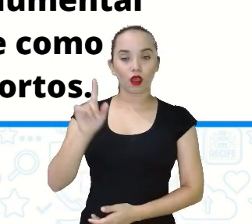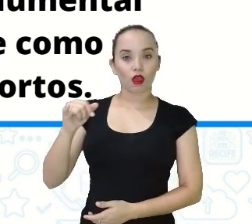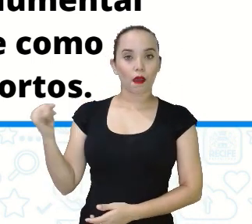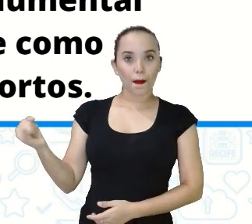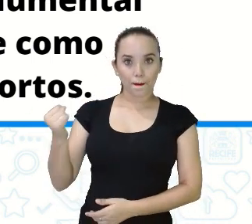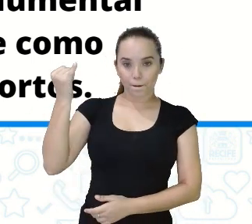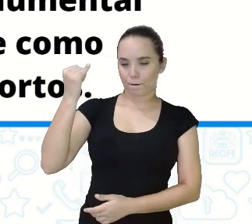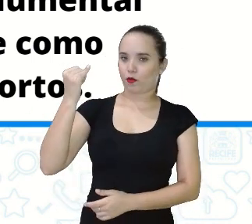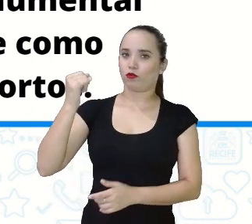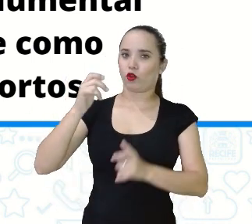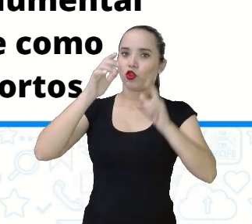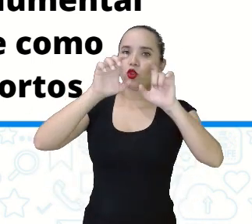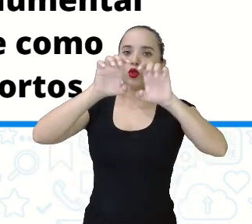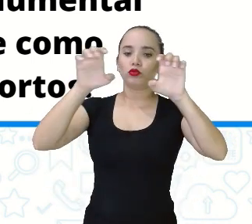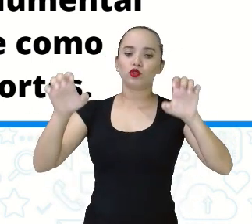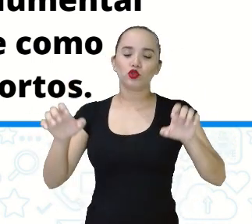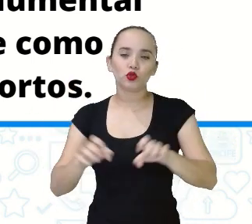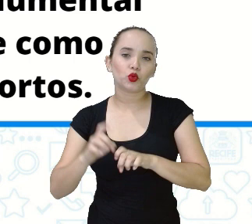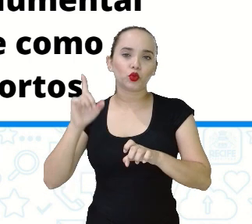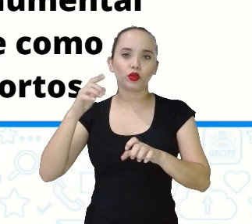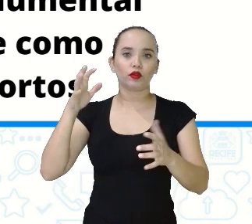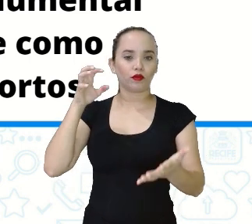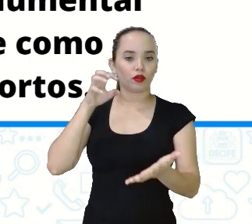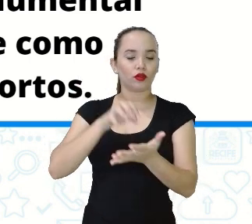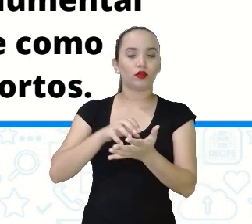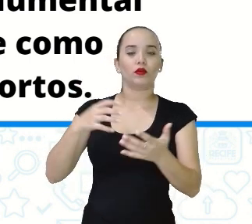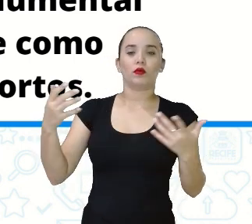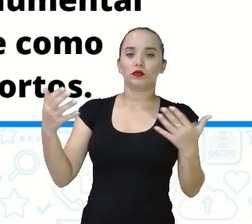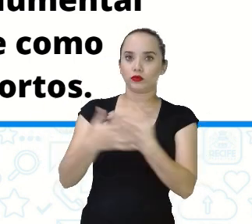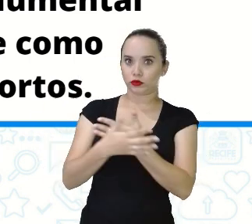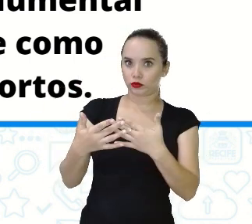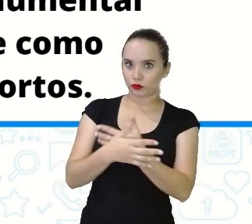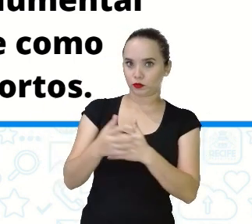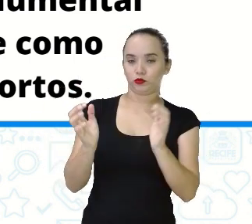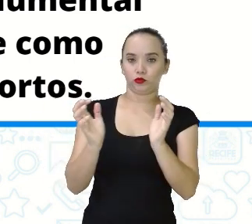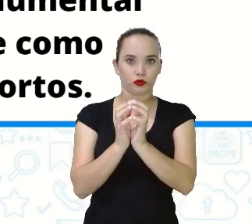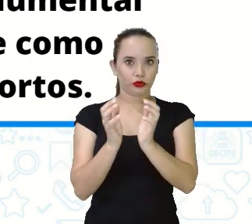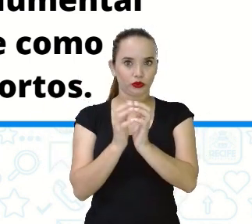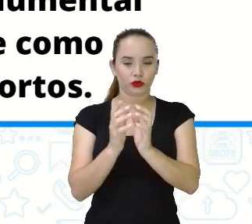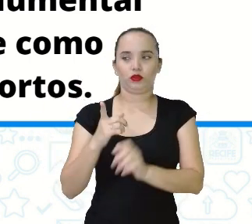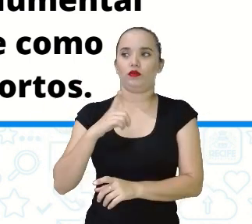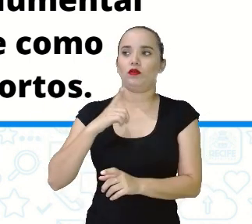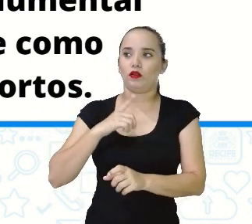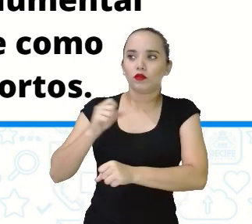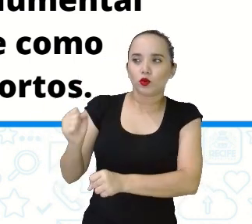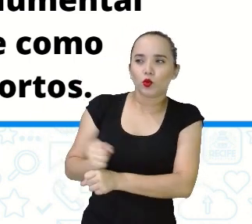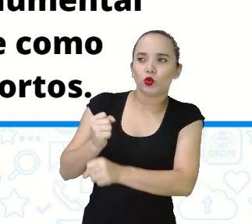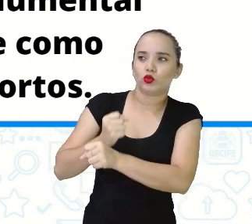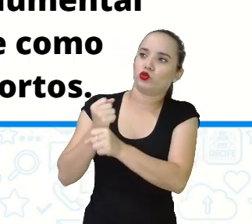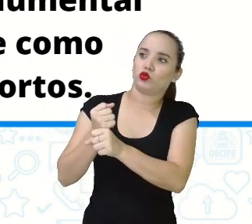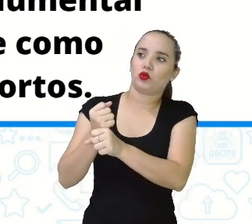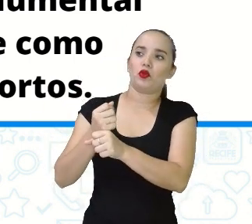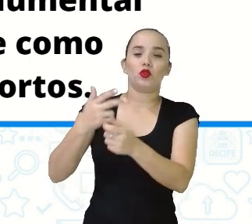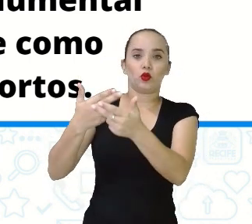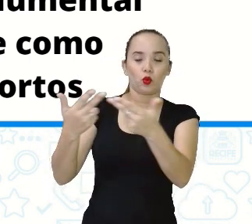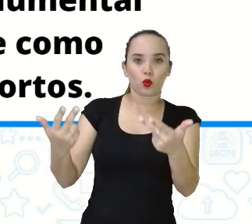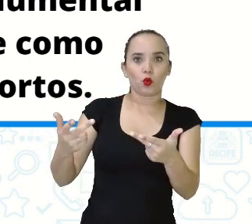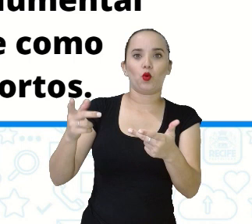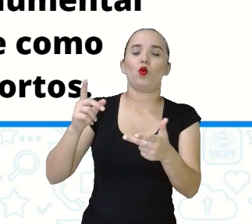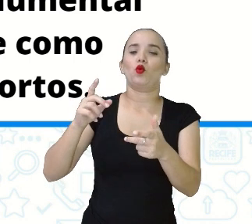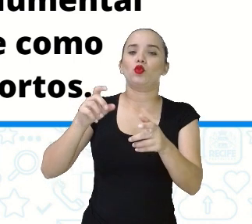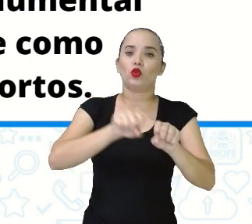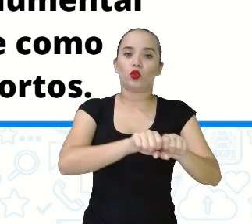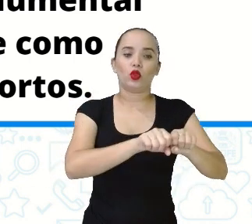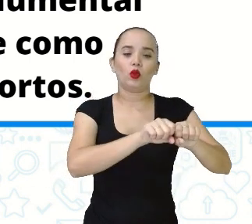importante monumento localizado no bairro do Recife, construída com materiais provenientes da demolição do Forte do